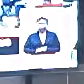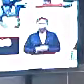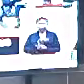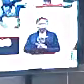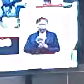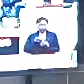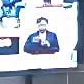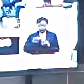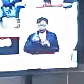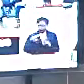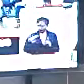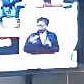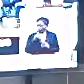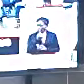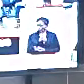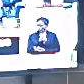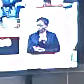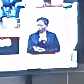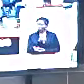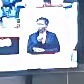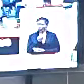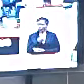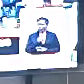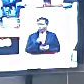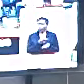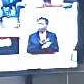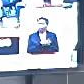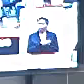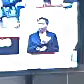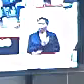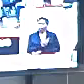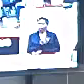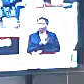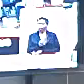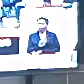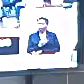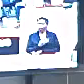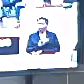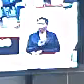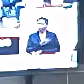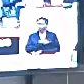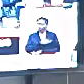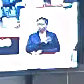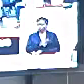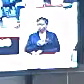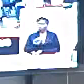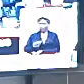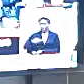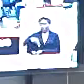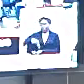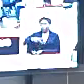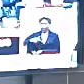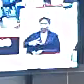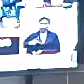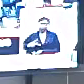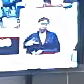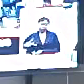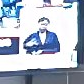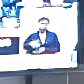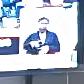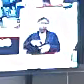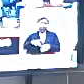do juiz federal lá de Aracaju Sergipe contra a ntt né transporte terrestre di o seguinte